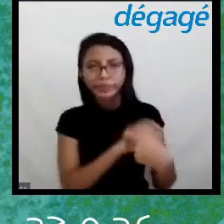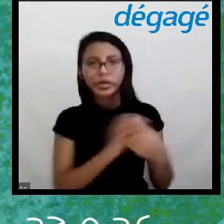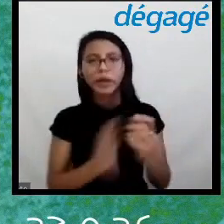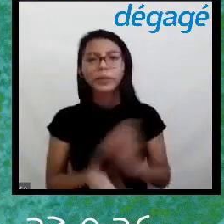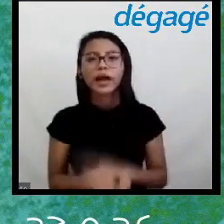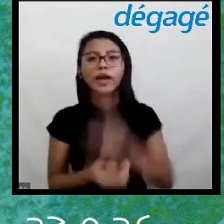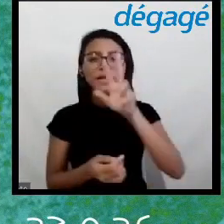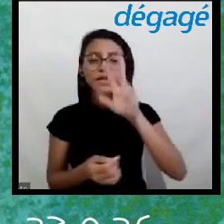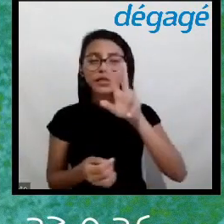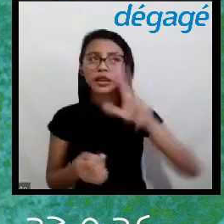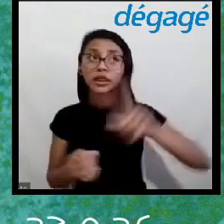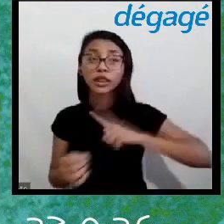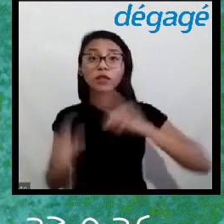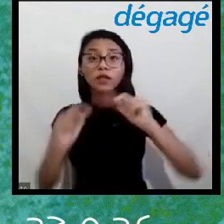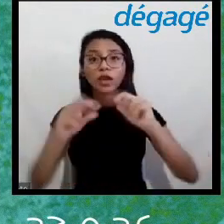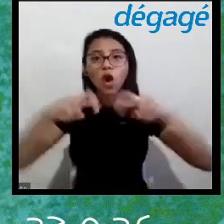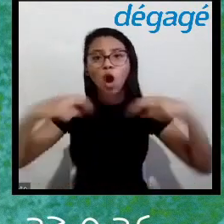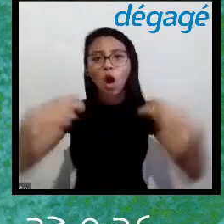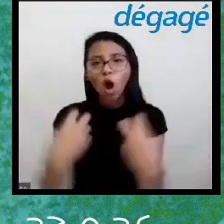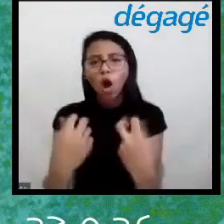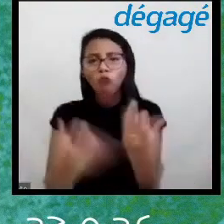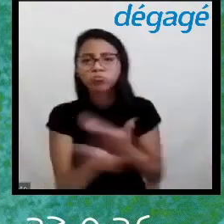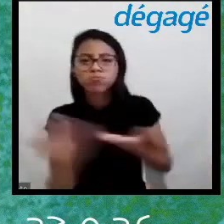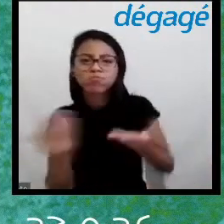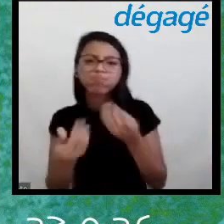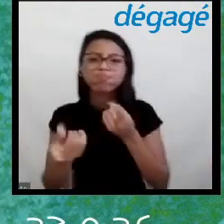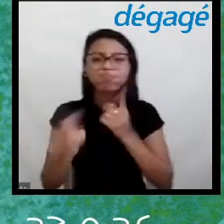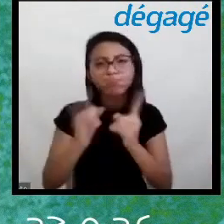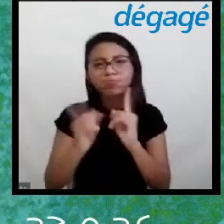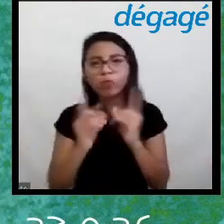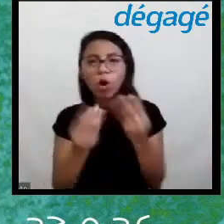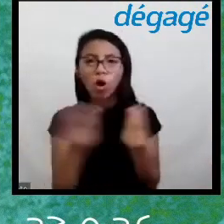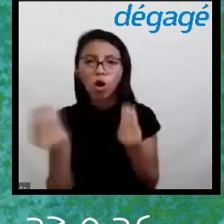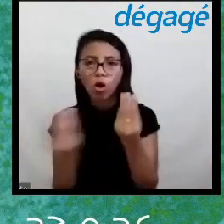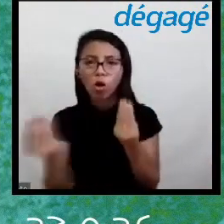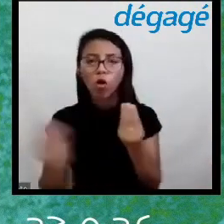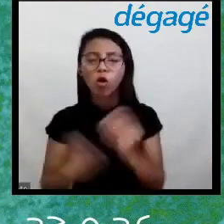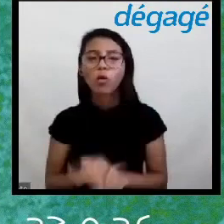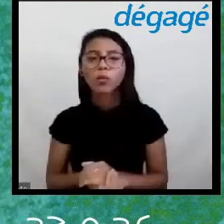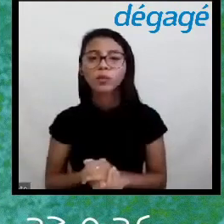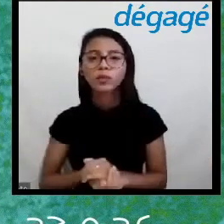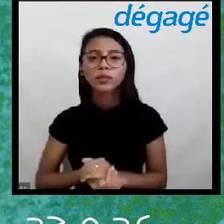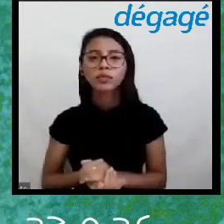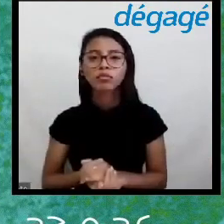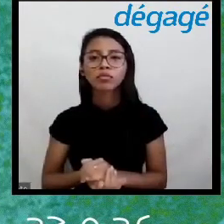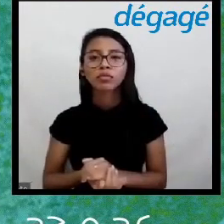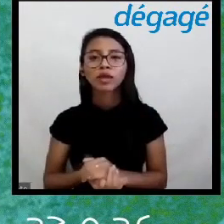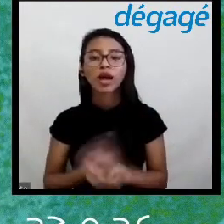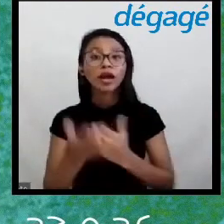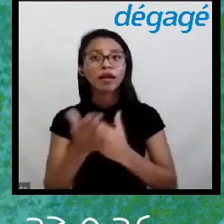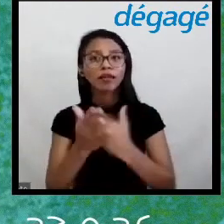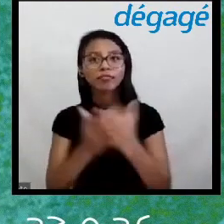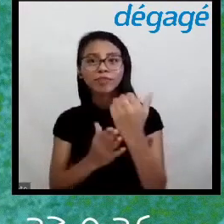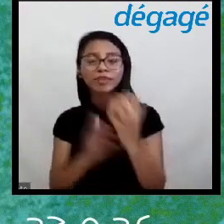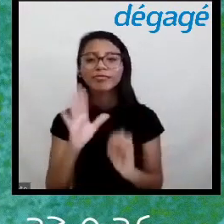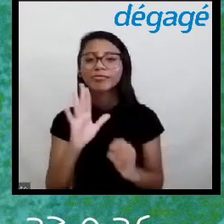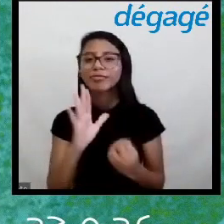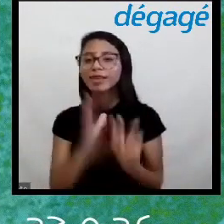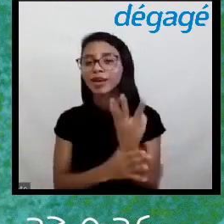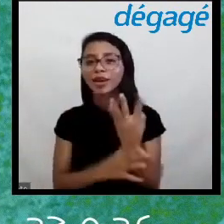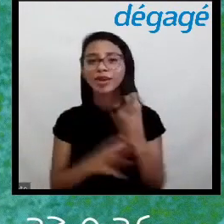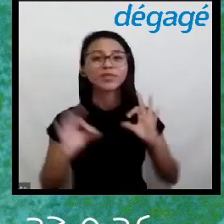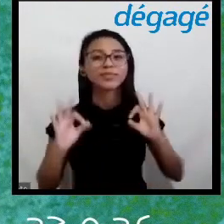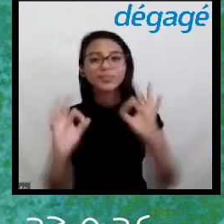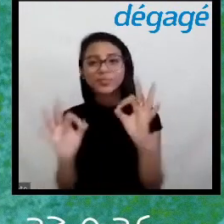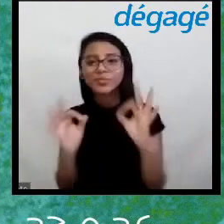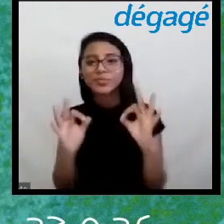dali para frente a gente passou a ocupar esses espaços, a propor esses espaços de troca e relação para todo mundo, considerando as possibilidades de ser,